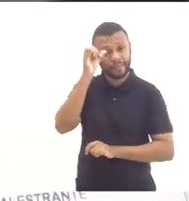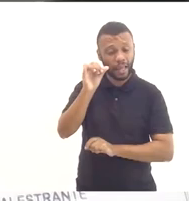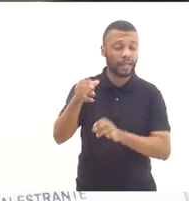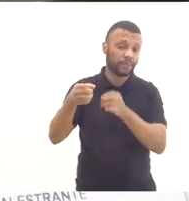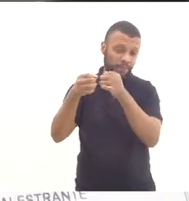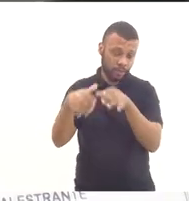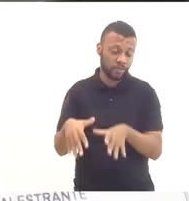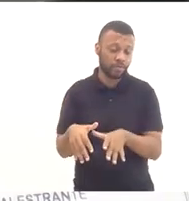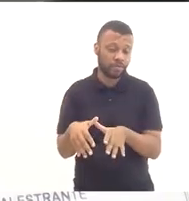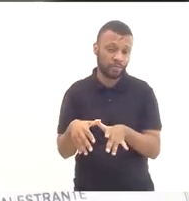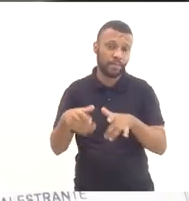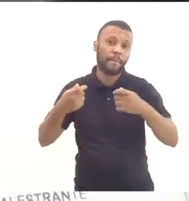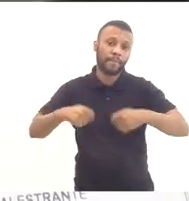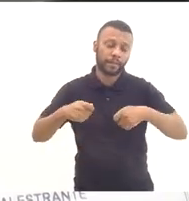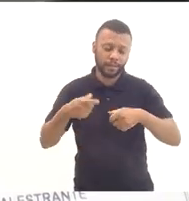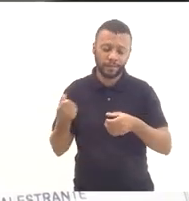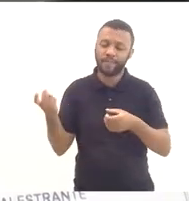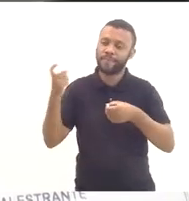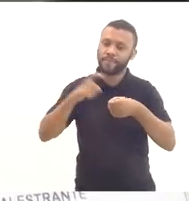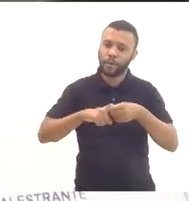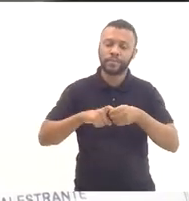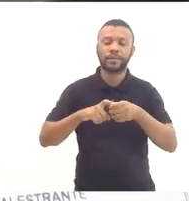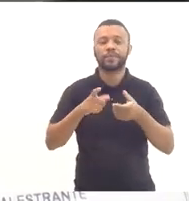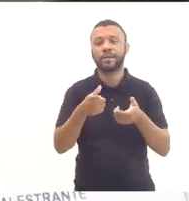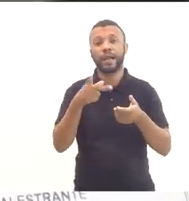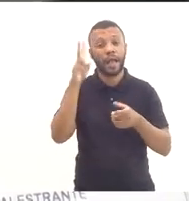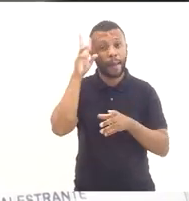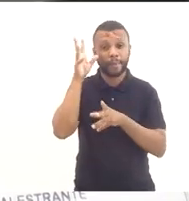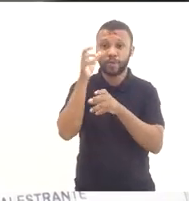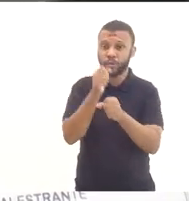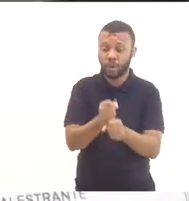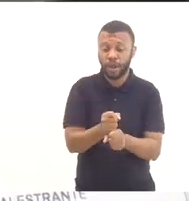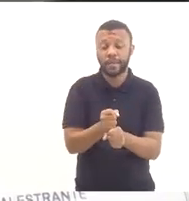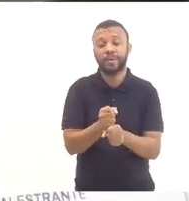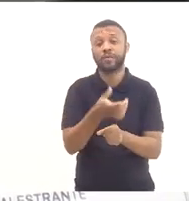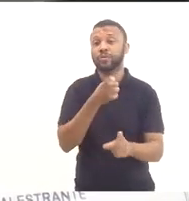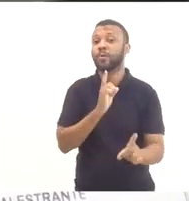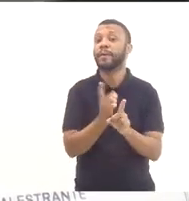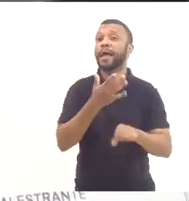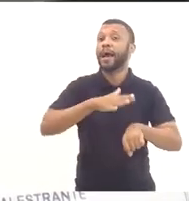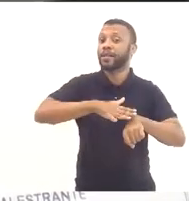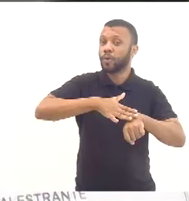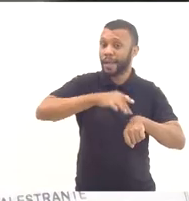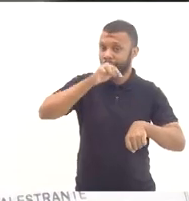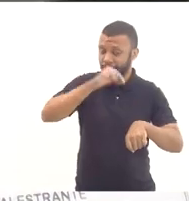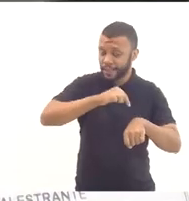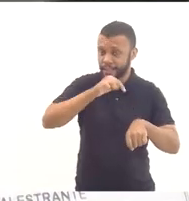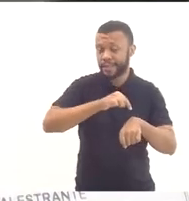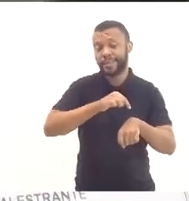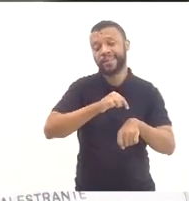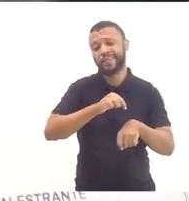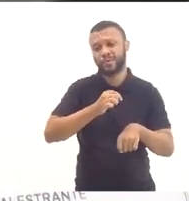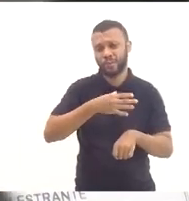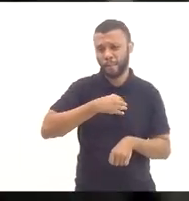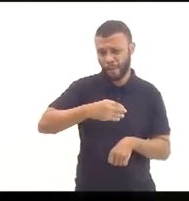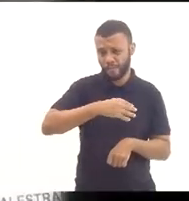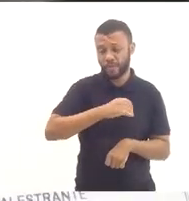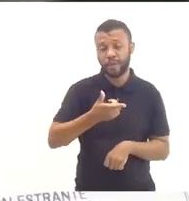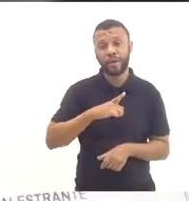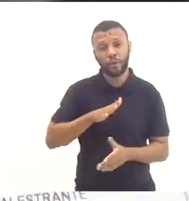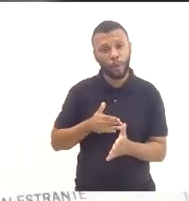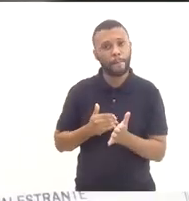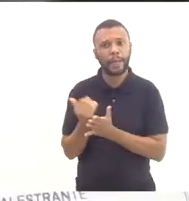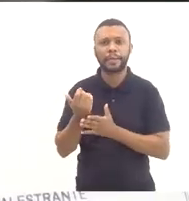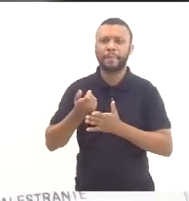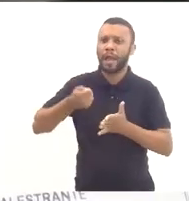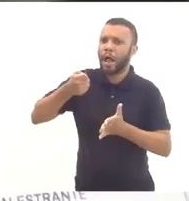ensinando então voltando aqui para minha história descobrir que o Davi tinha sido é glutarica tipo 1 e agora entra minha busca como mãe é por isso que eu tô aqui hoje tá